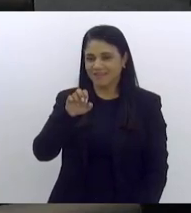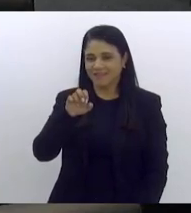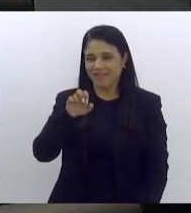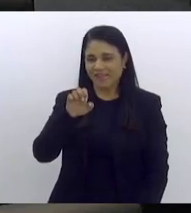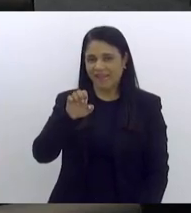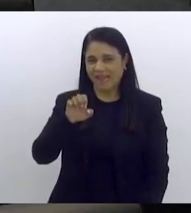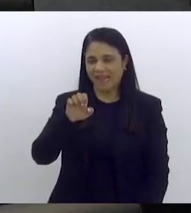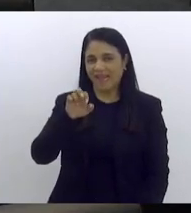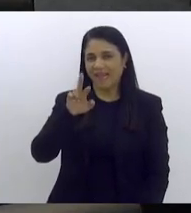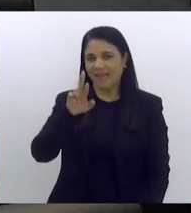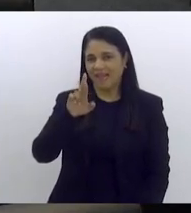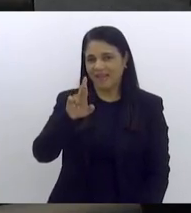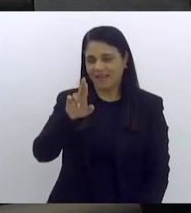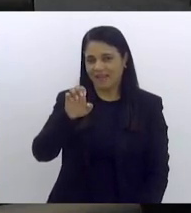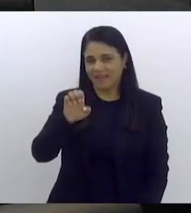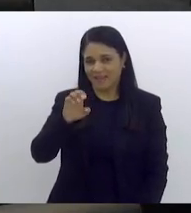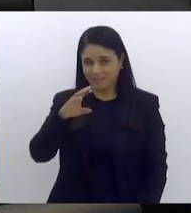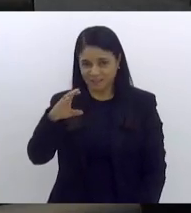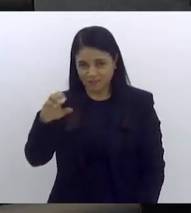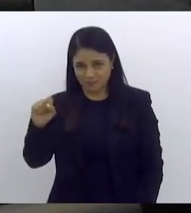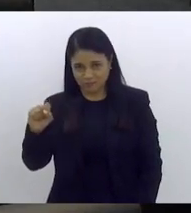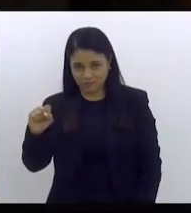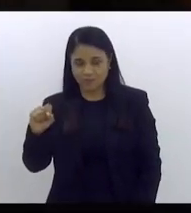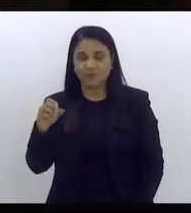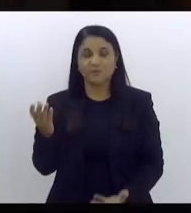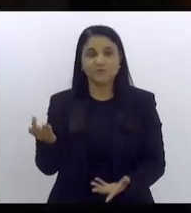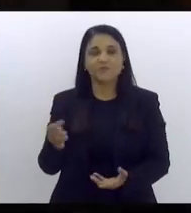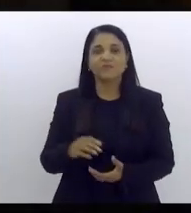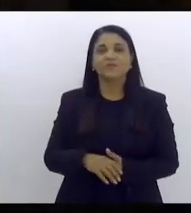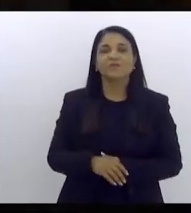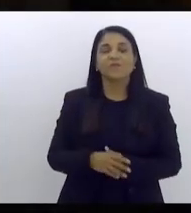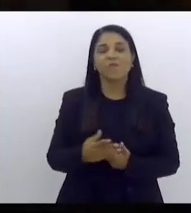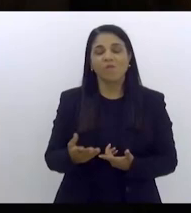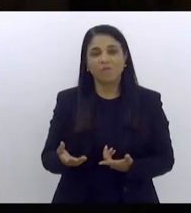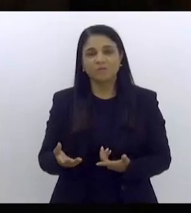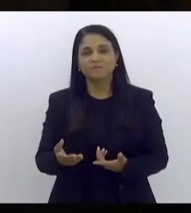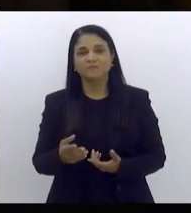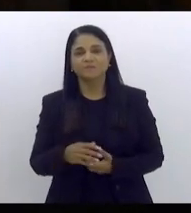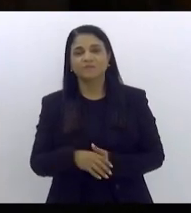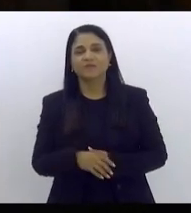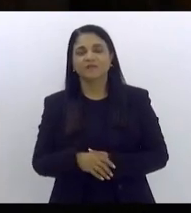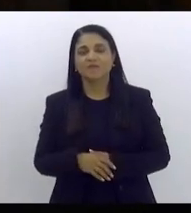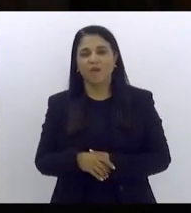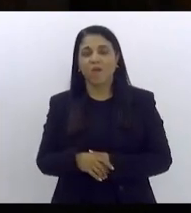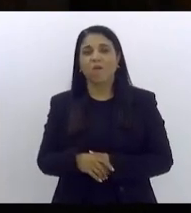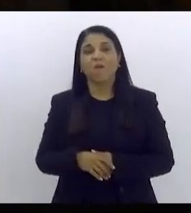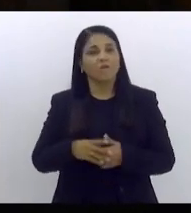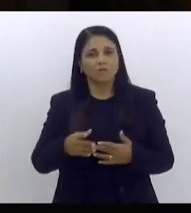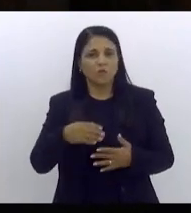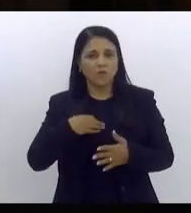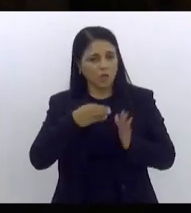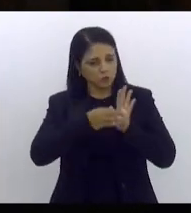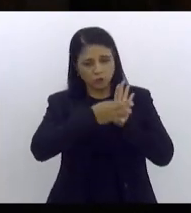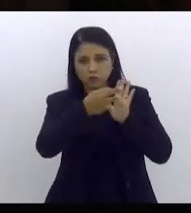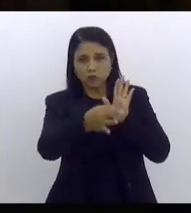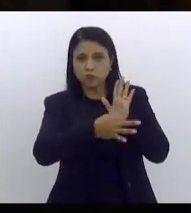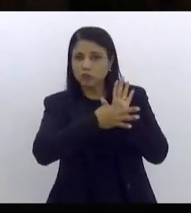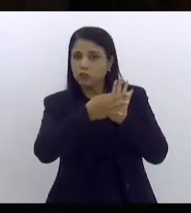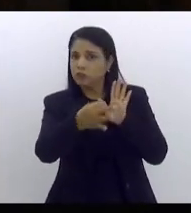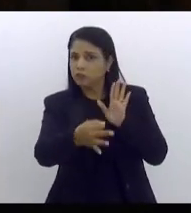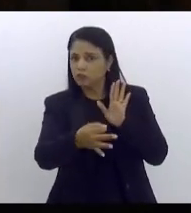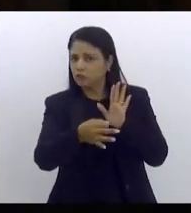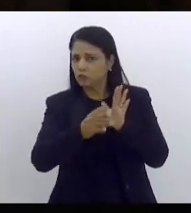história. E estou dizendo isso não em sentido crítico, mas